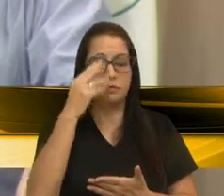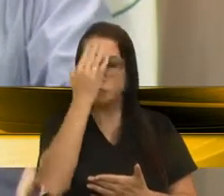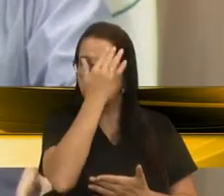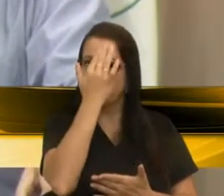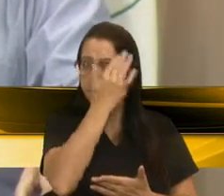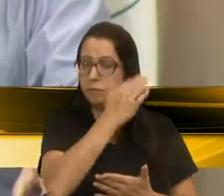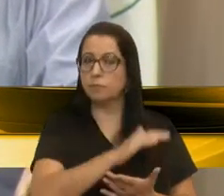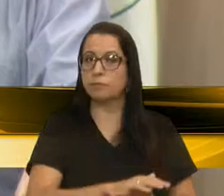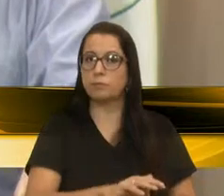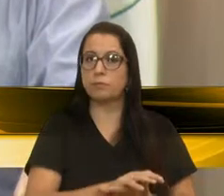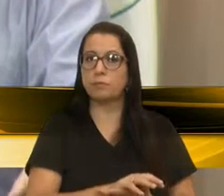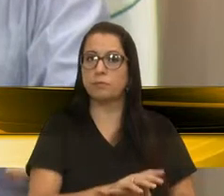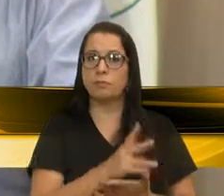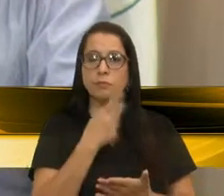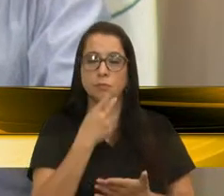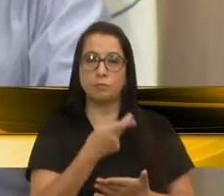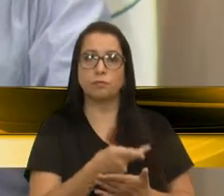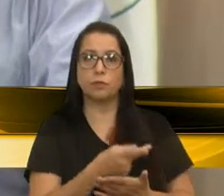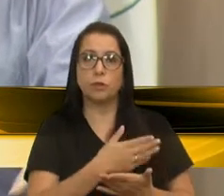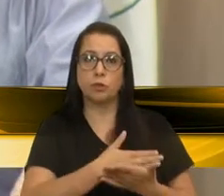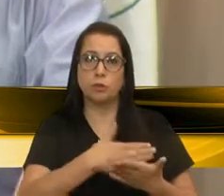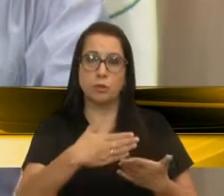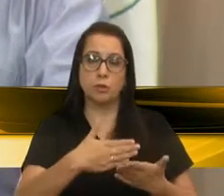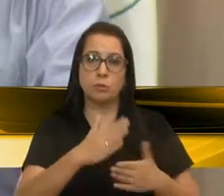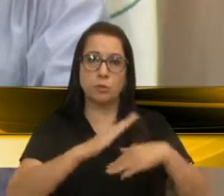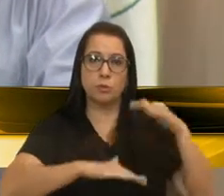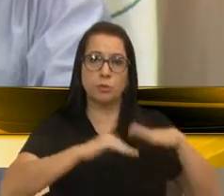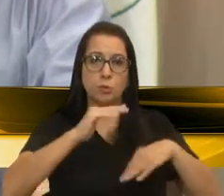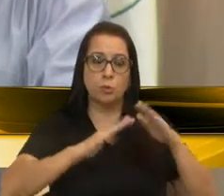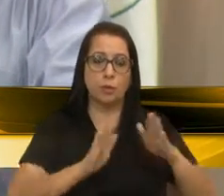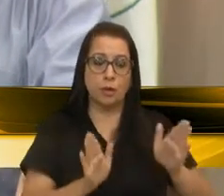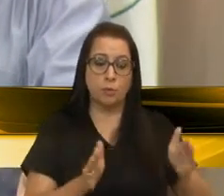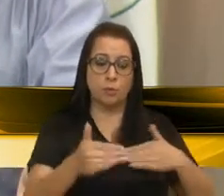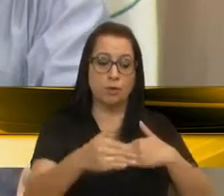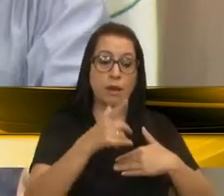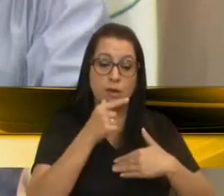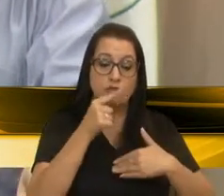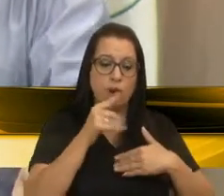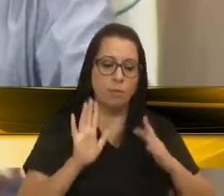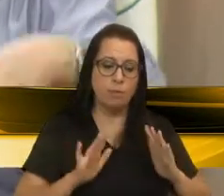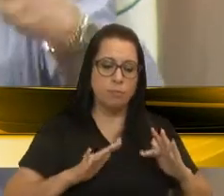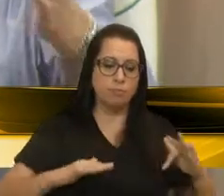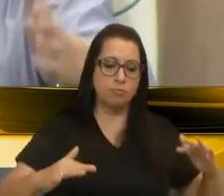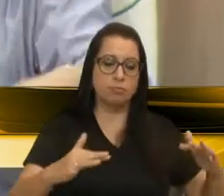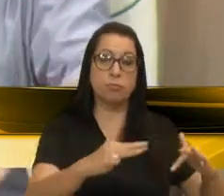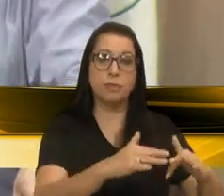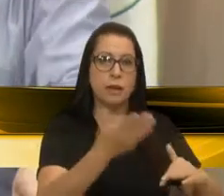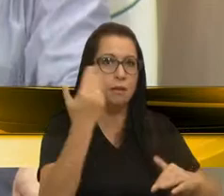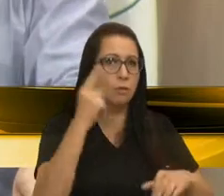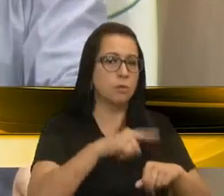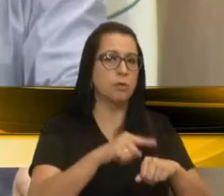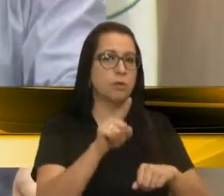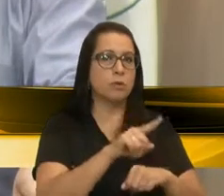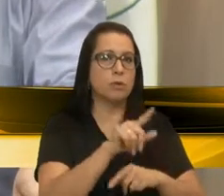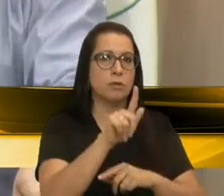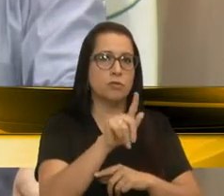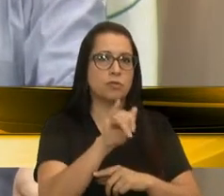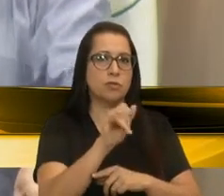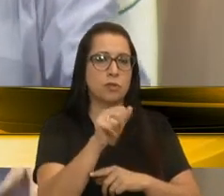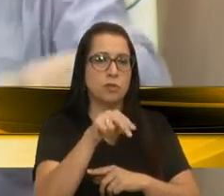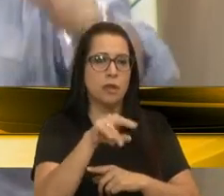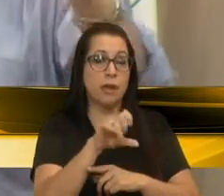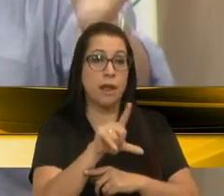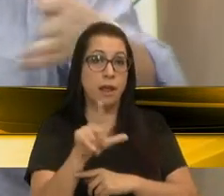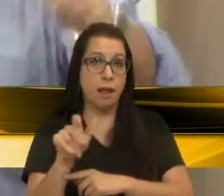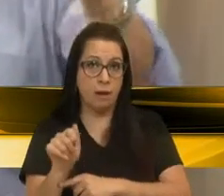Adiló, referiu que nós iniciamos a construção daquele grande tanque de detenção, que na época a gente chamava do Gianella, né? E